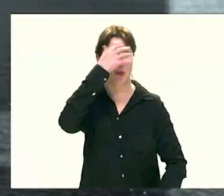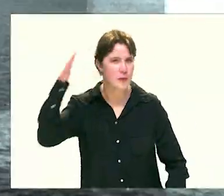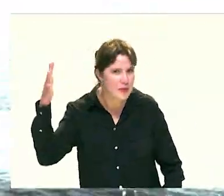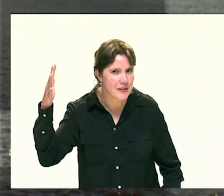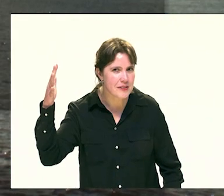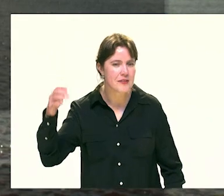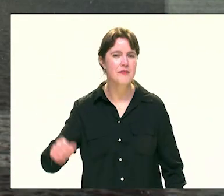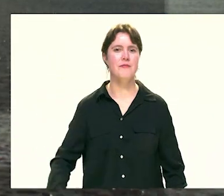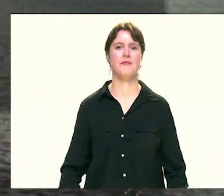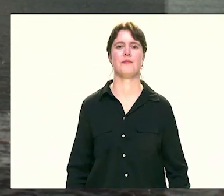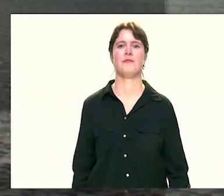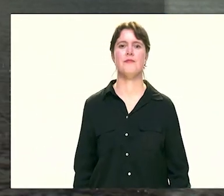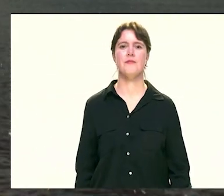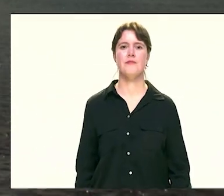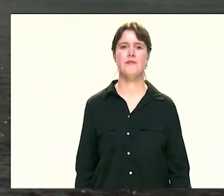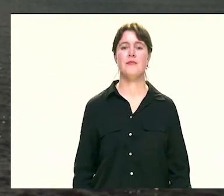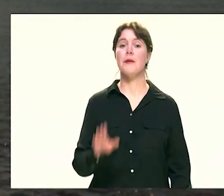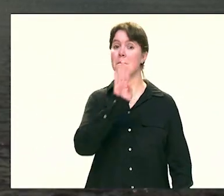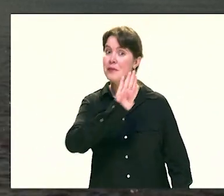Você está na Unipampa.